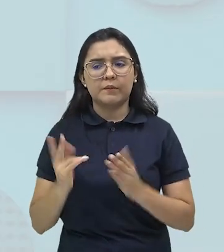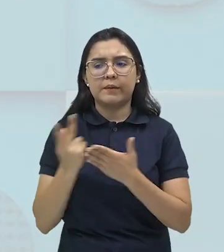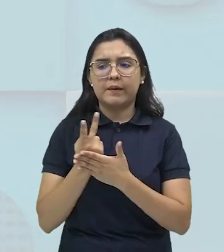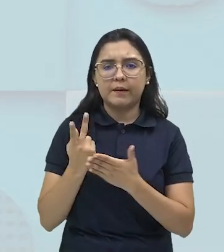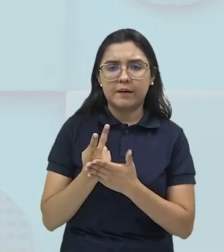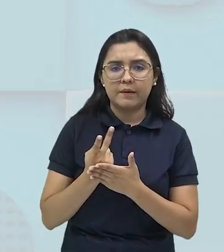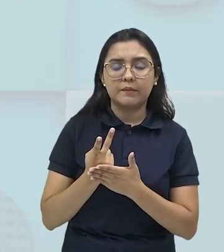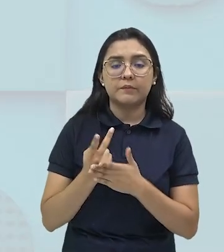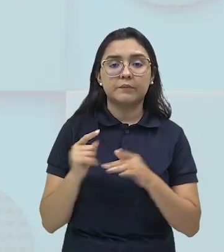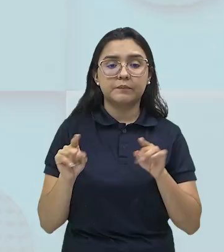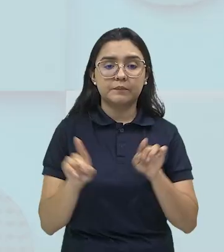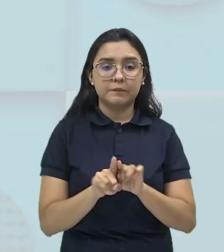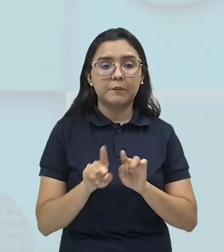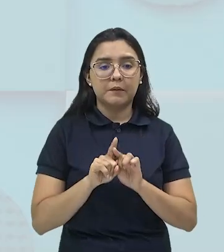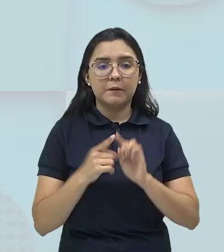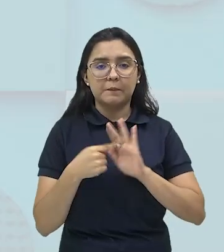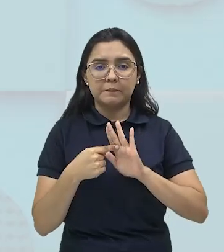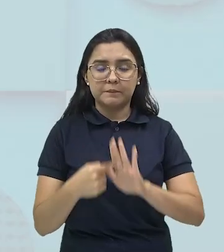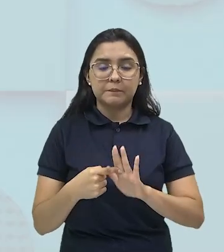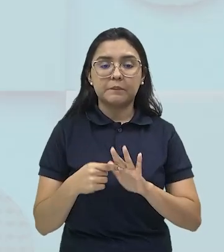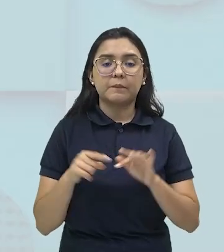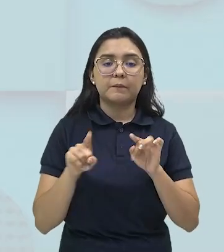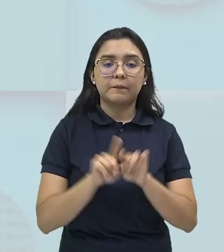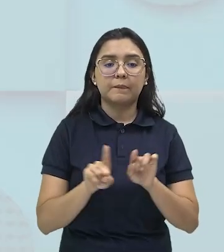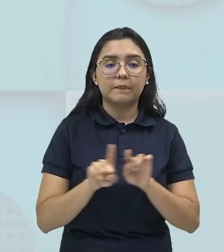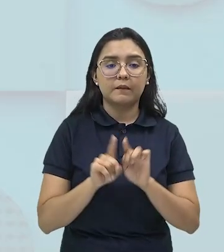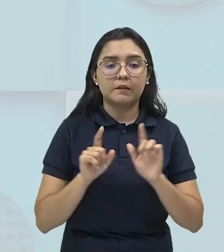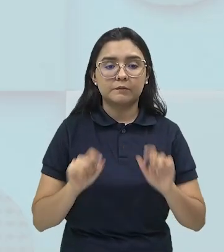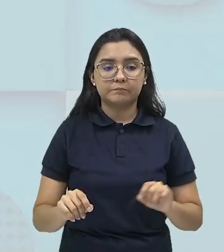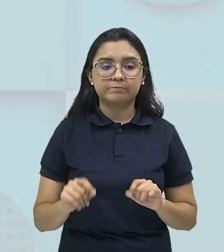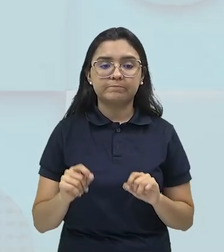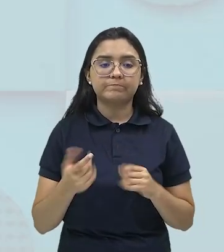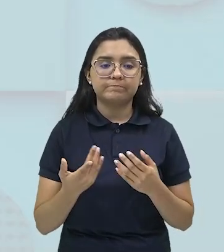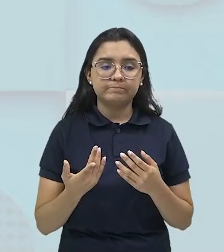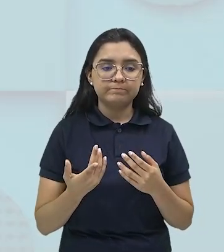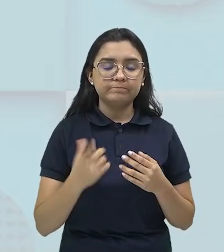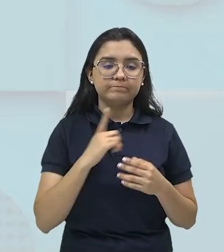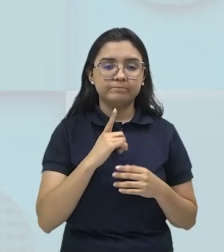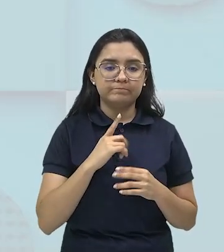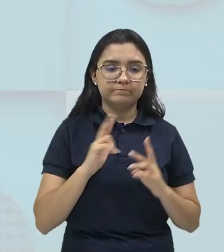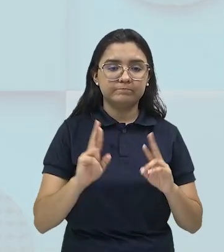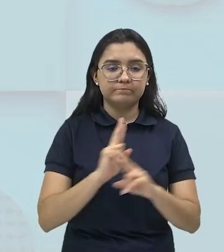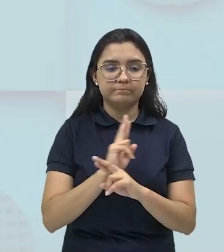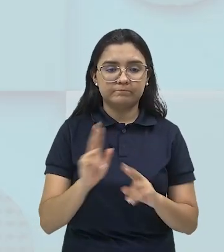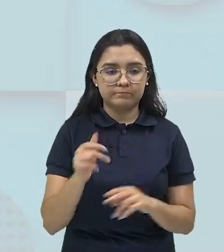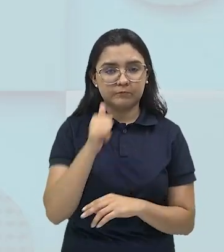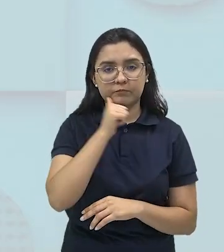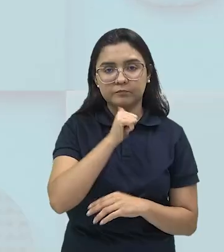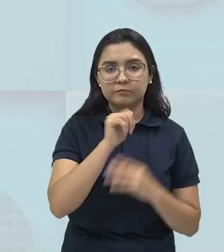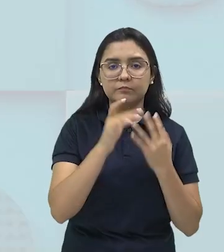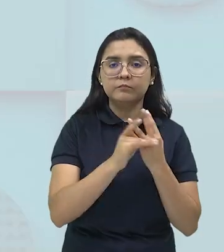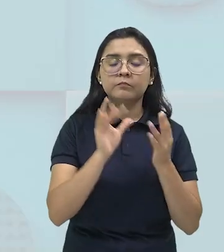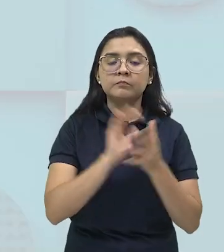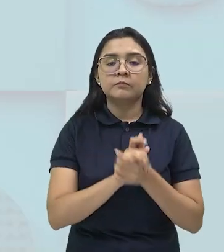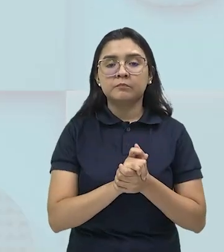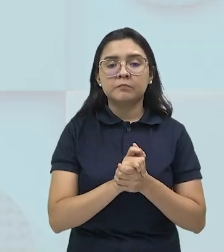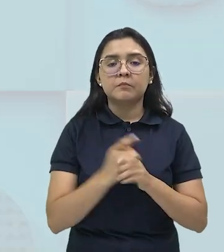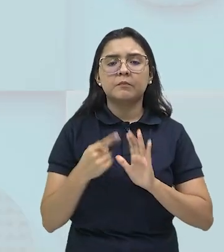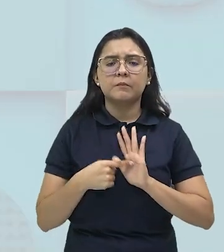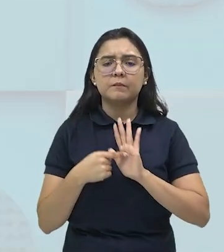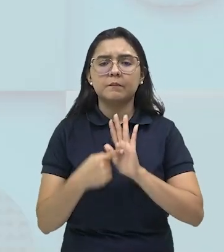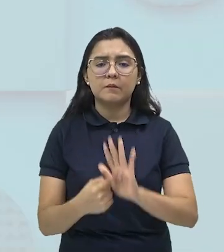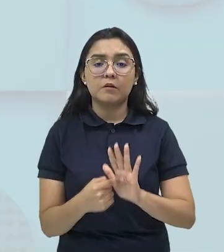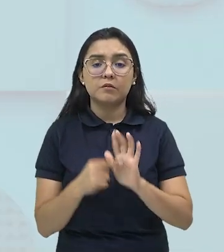ele coloca na obra, né? A relação entre Bacamarte e sua esposa, Dona Evarista, revela uma frieza,